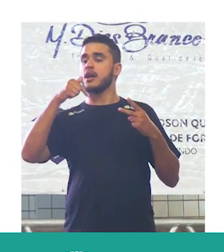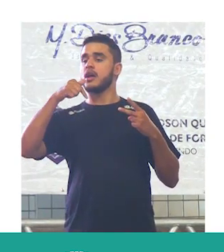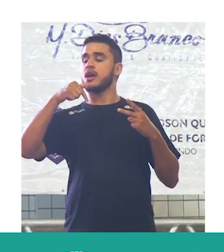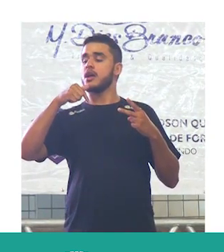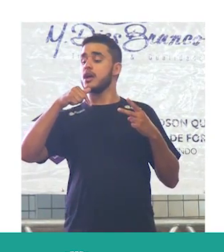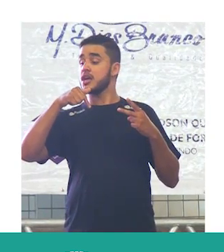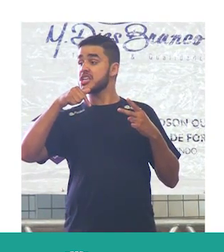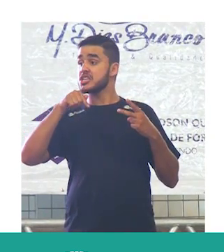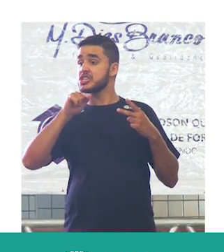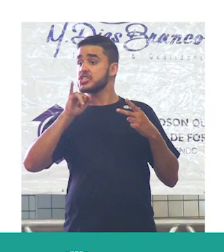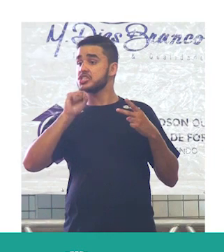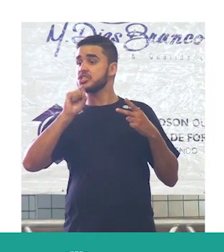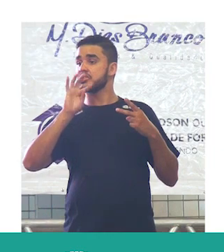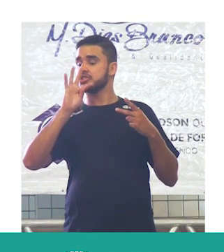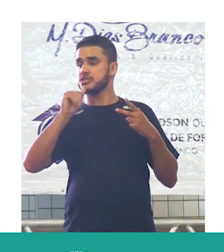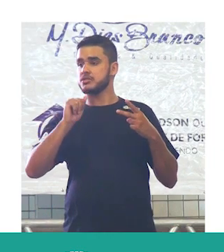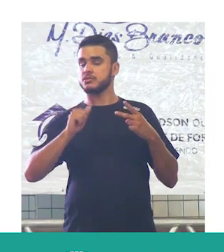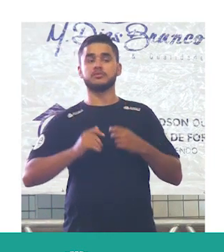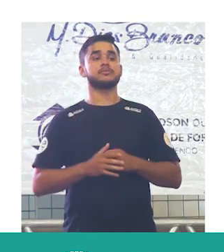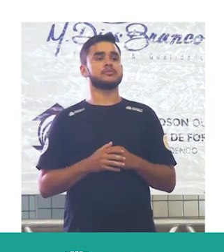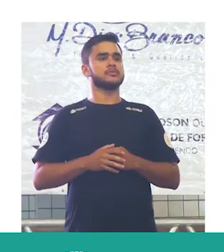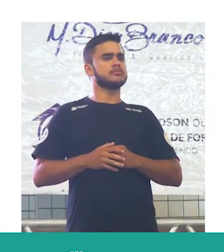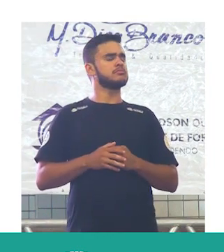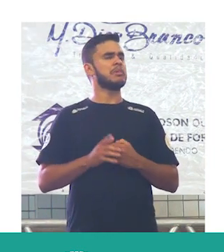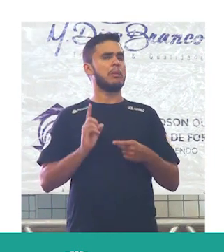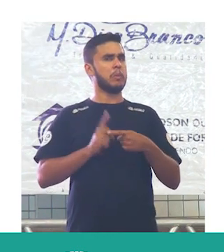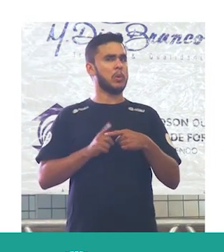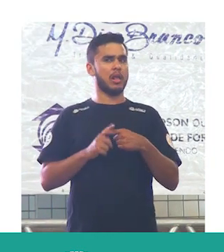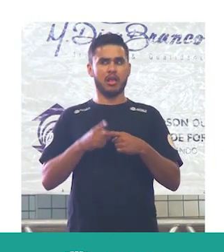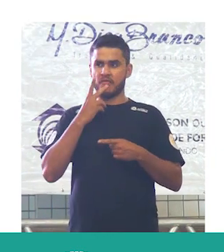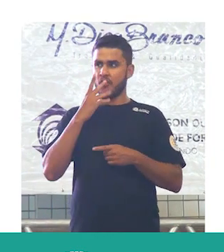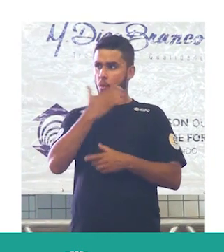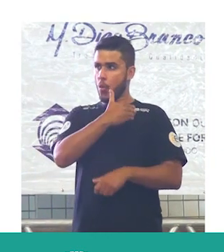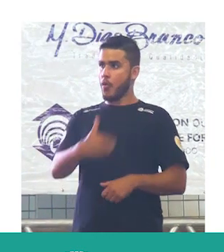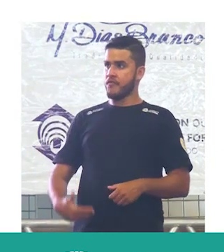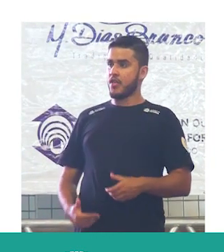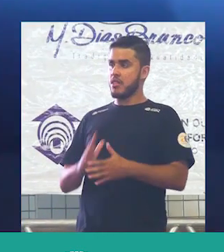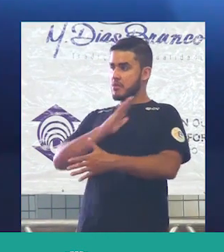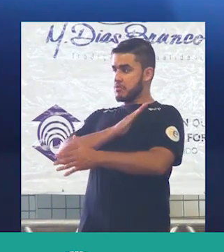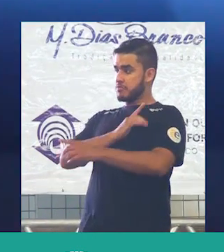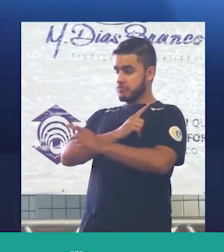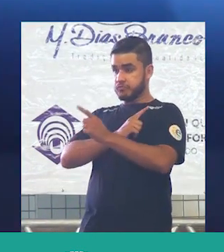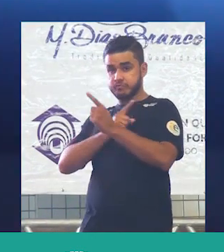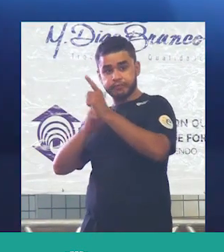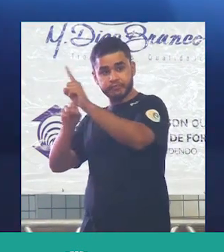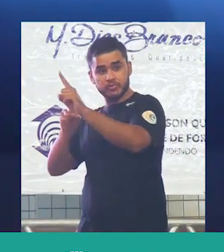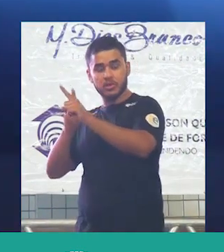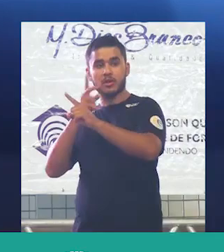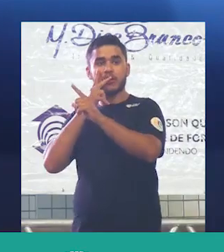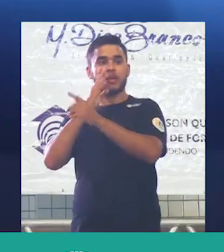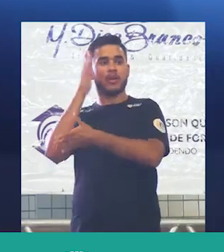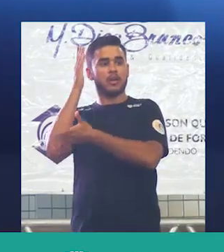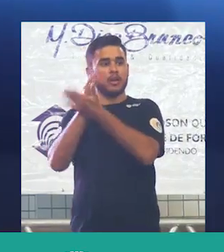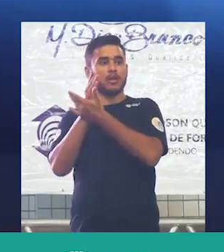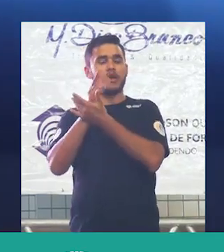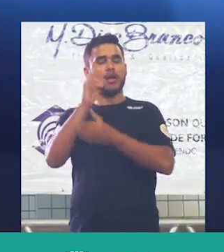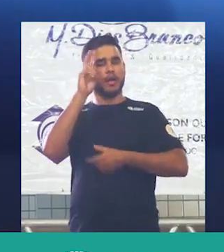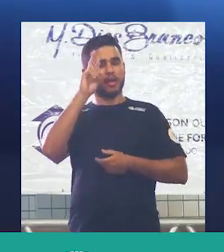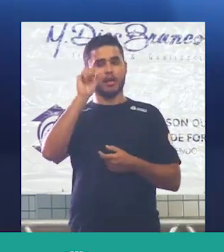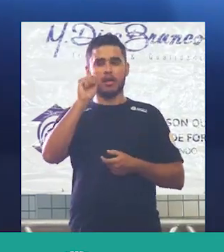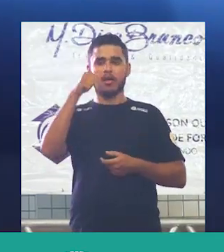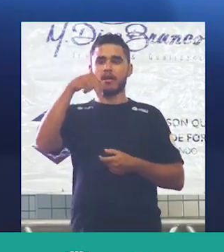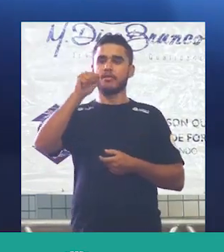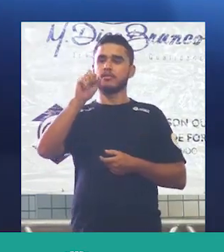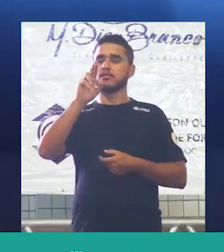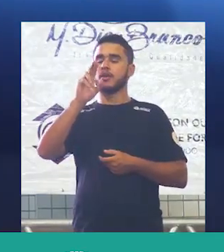Ceciliano, anarquista, porque eles defendiam o fim do Estado, é? Não, é não, né? Aí é a ideia do anarquismo,